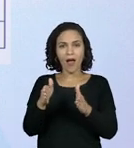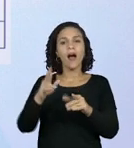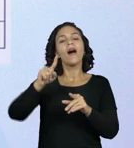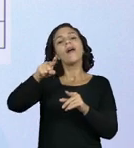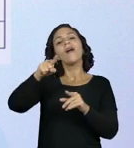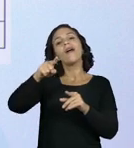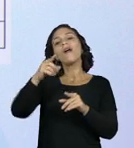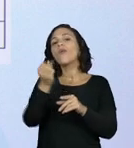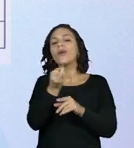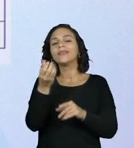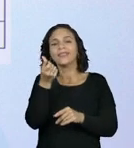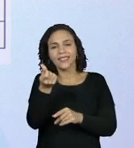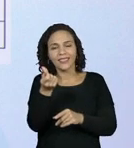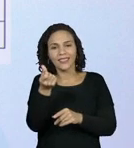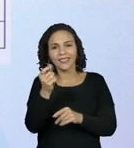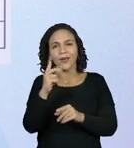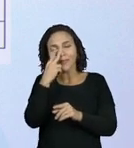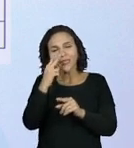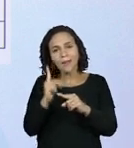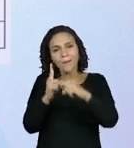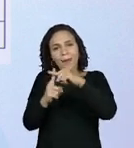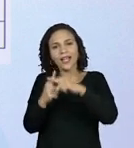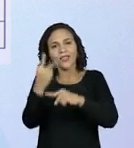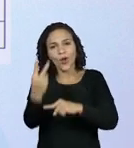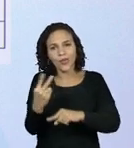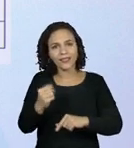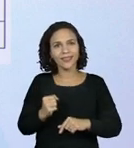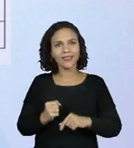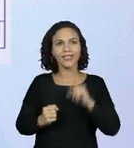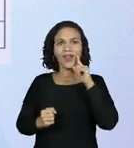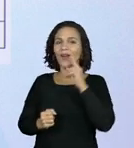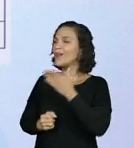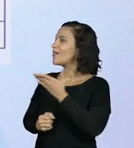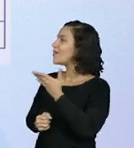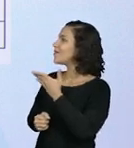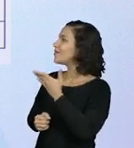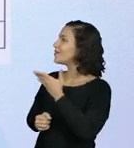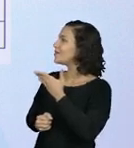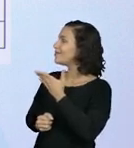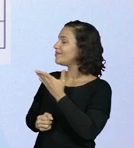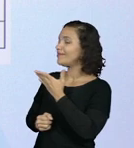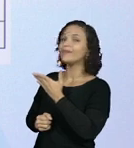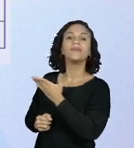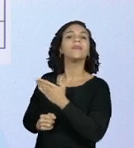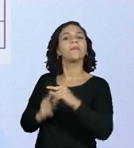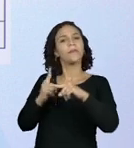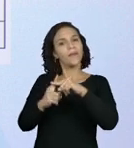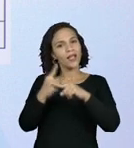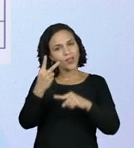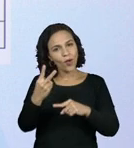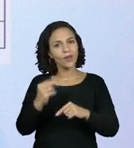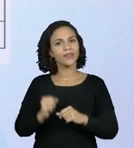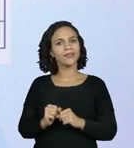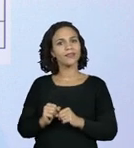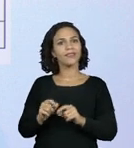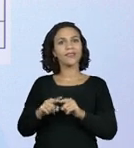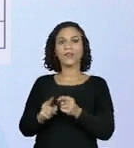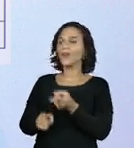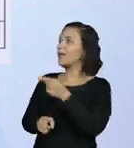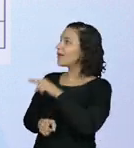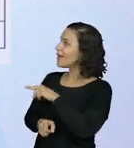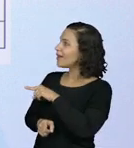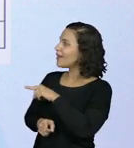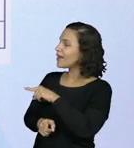de base pentagonal. Pentágono tem 5 lados e tem 7 faces. 5 mais 2, 7. E o hexagonal, 6 mais